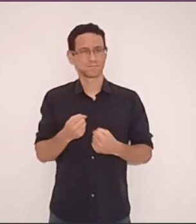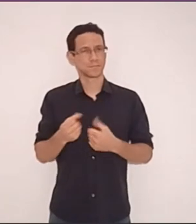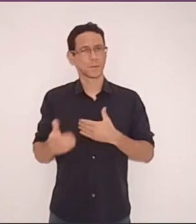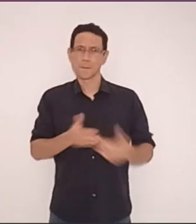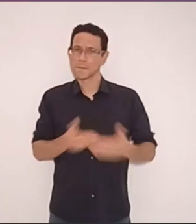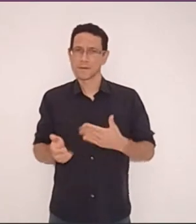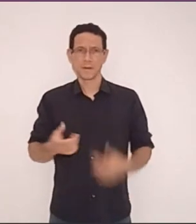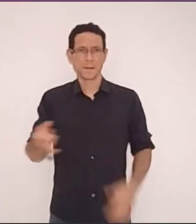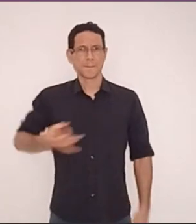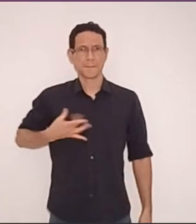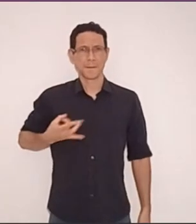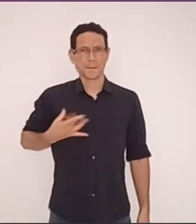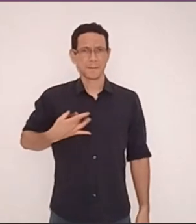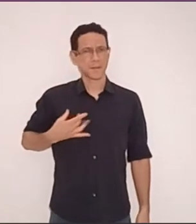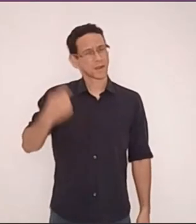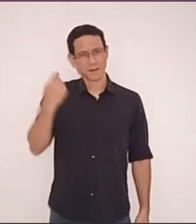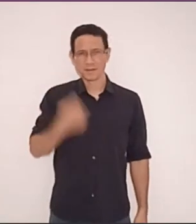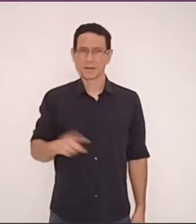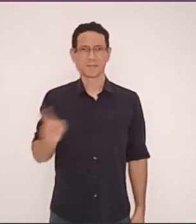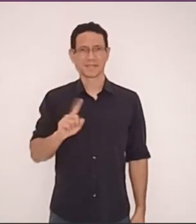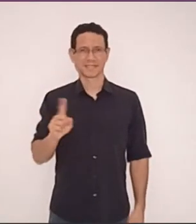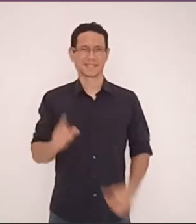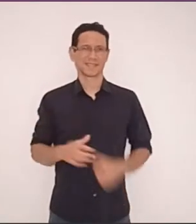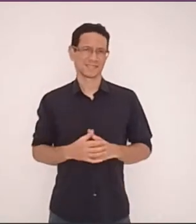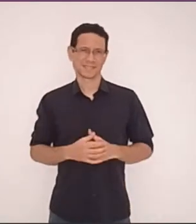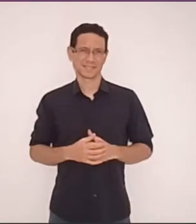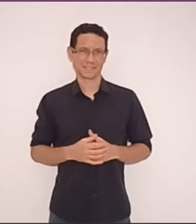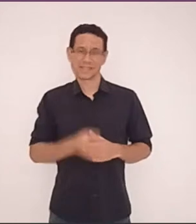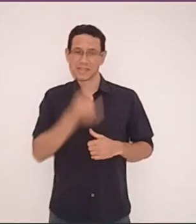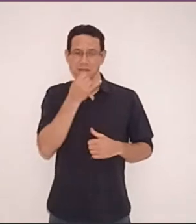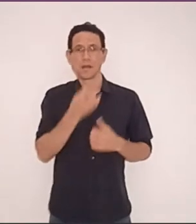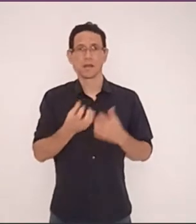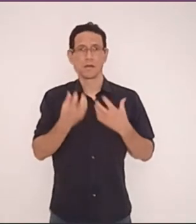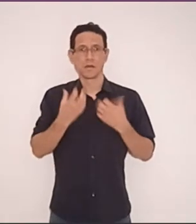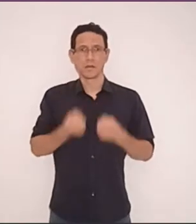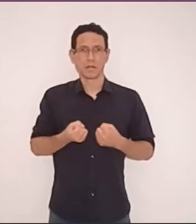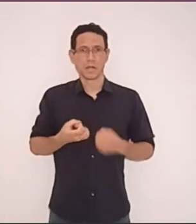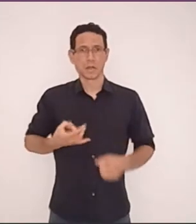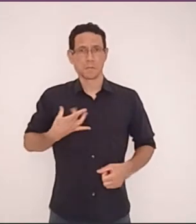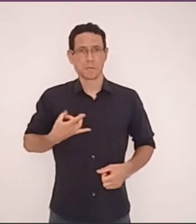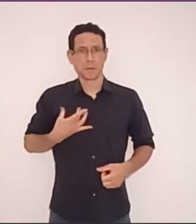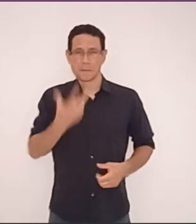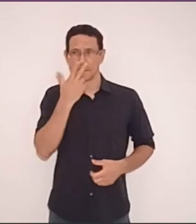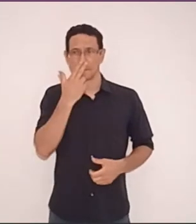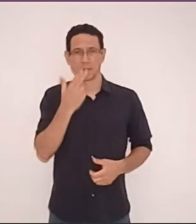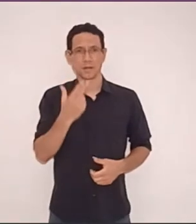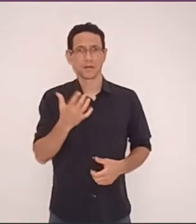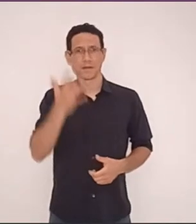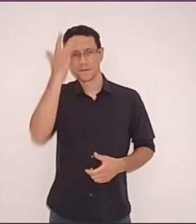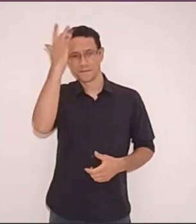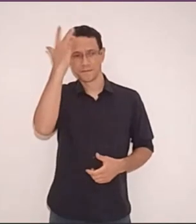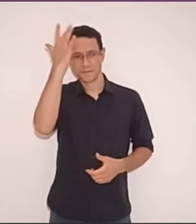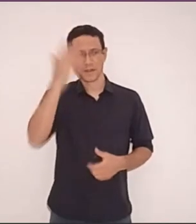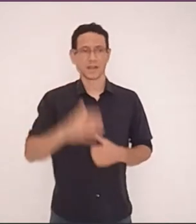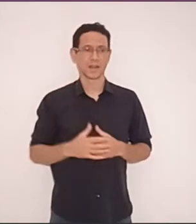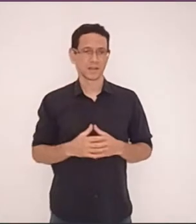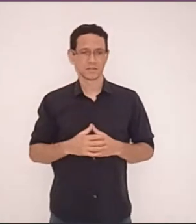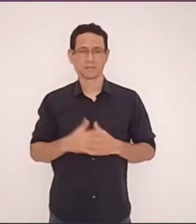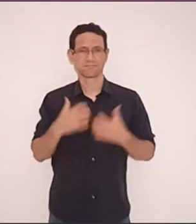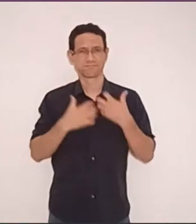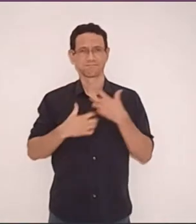gente não observa isso quando a gente se organiza através do medo é muito mais fácil que a gente a Rita não